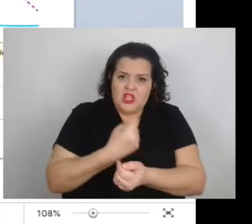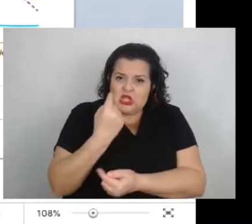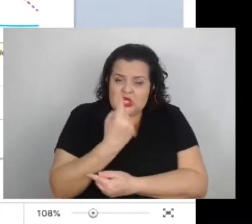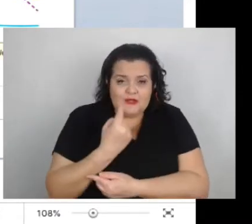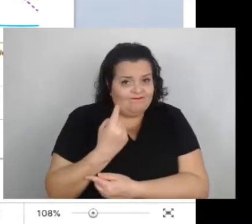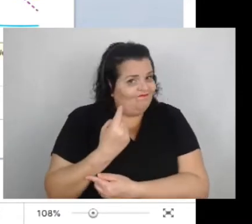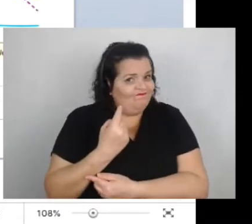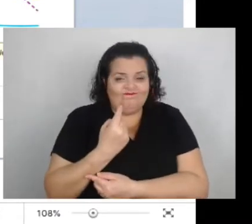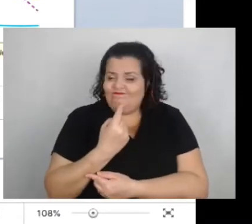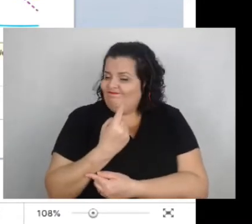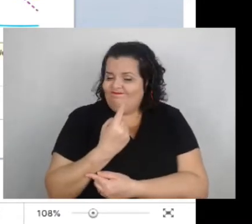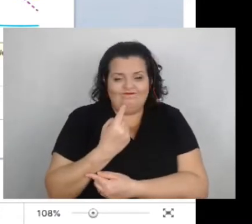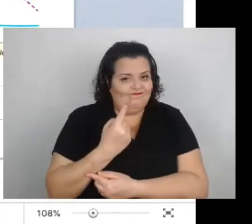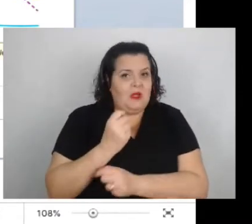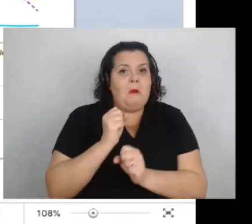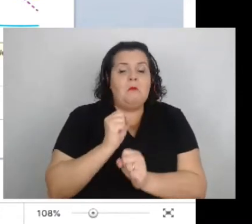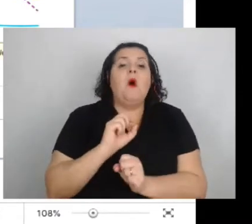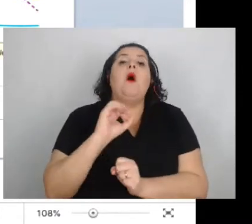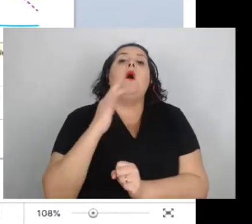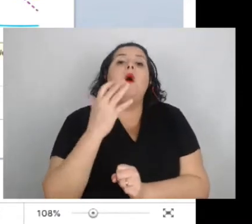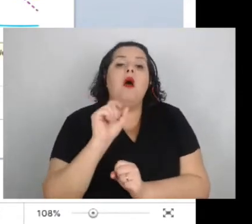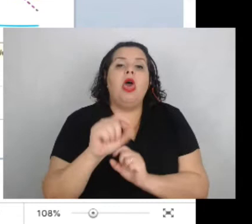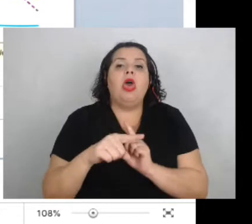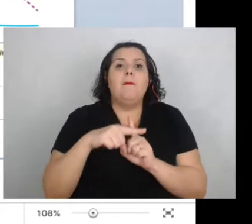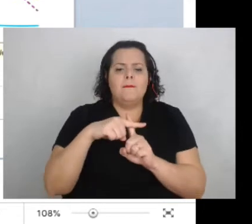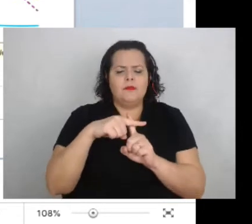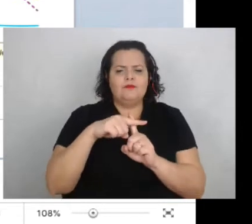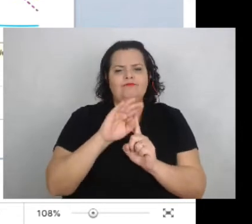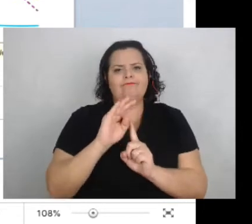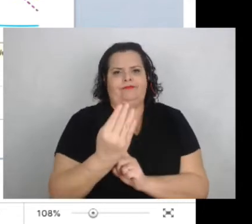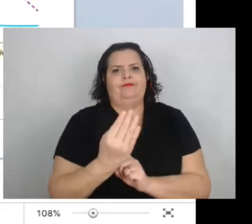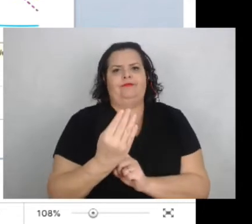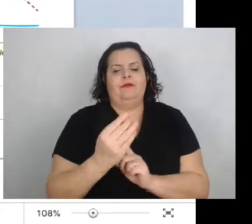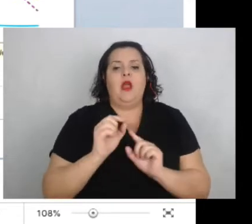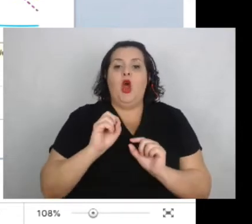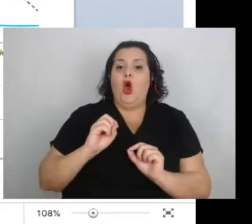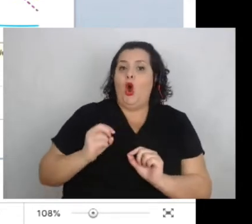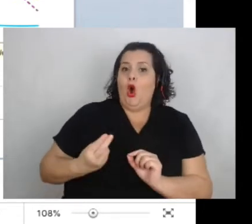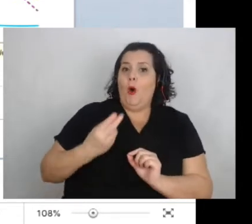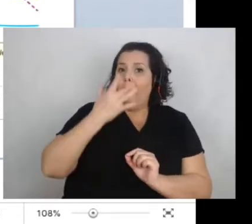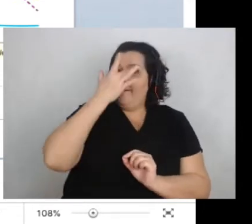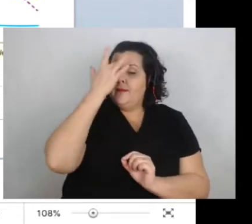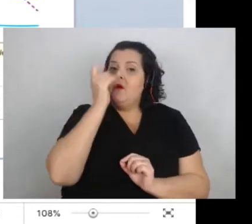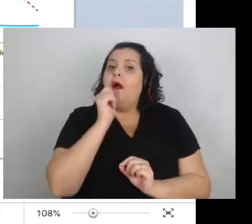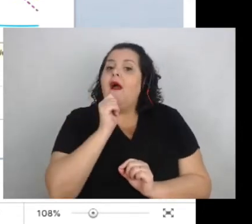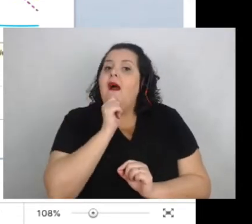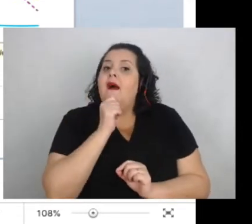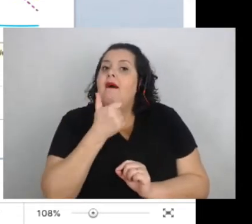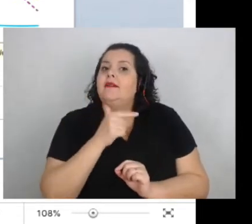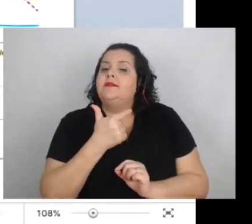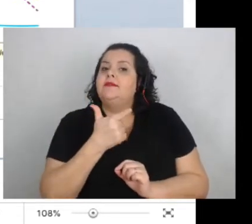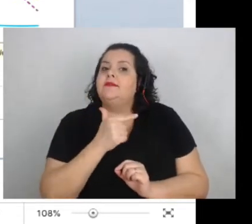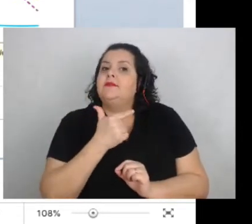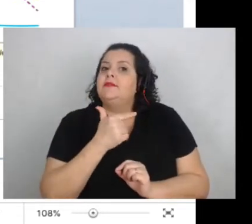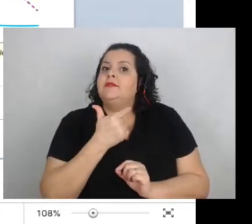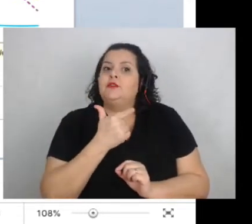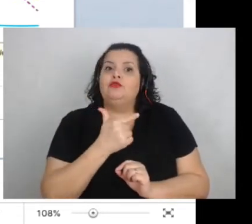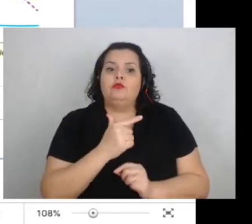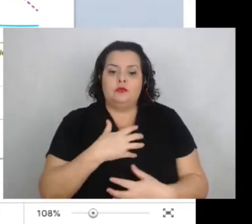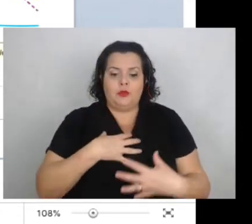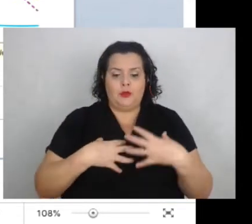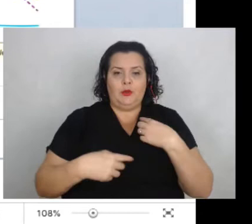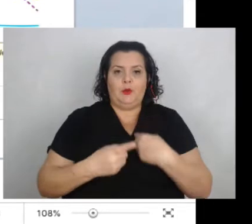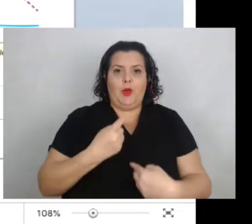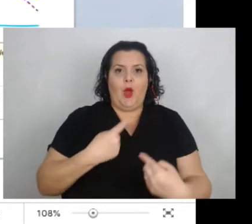falso positivo, ou ele pode ser de um paciente que ainda não fez IgG, ou eu posso ter um paciente